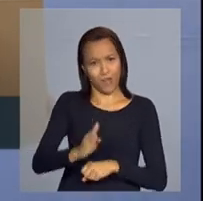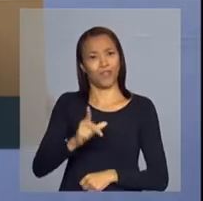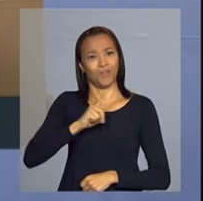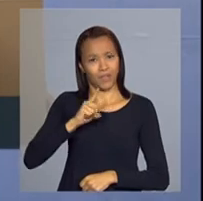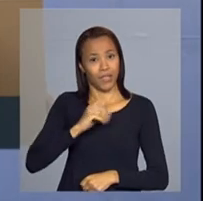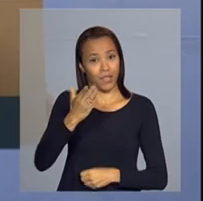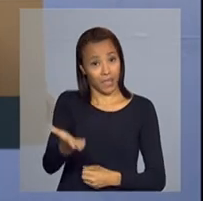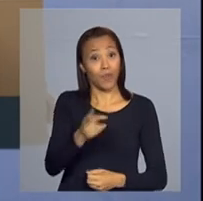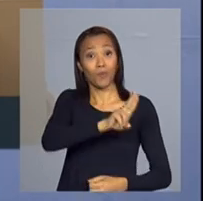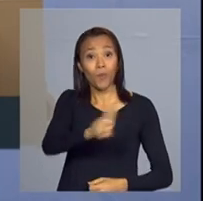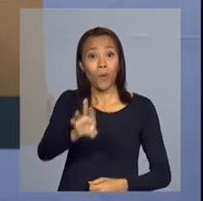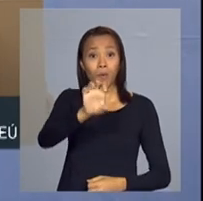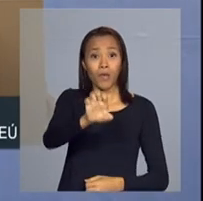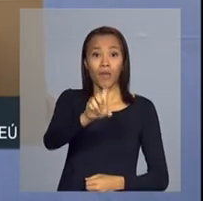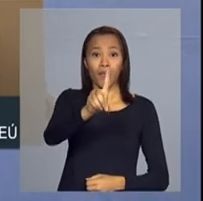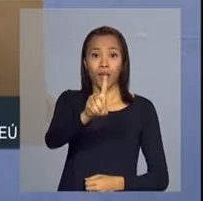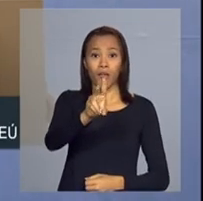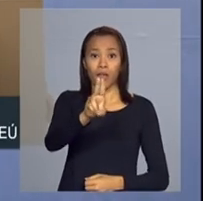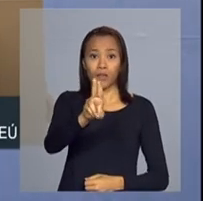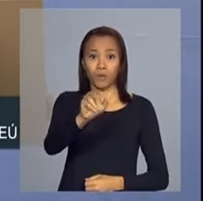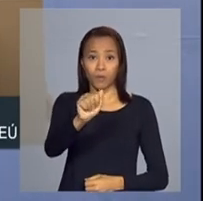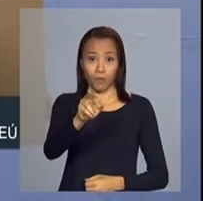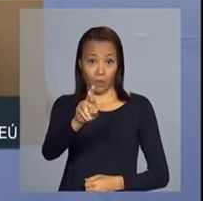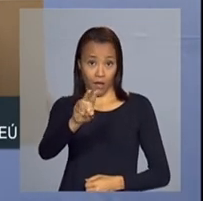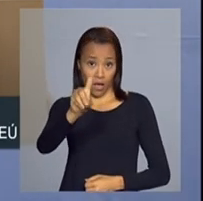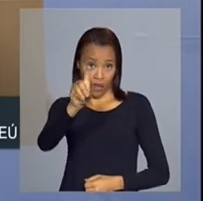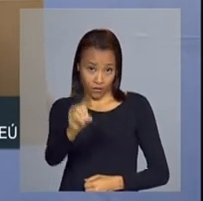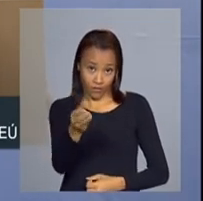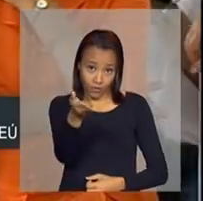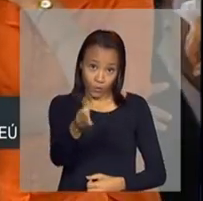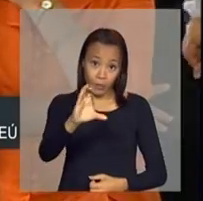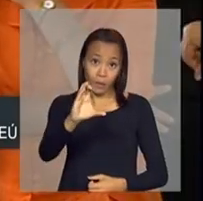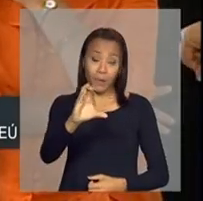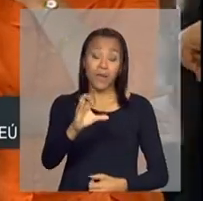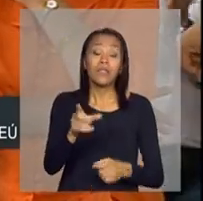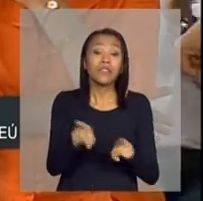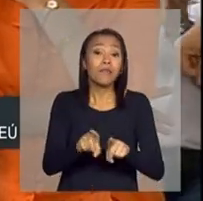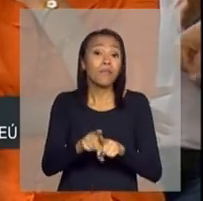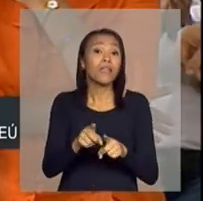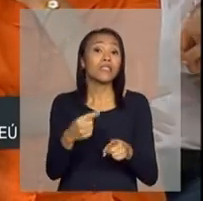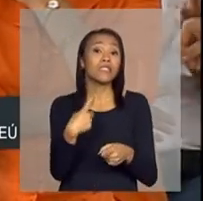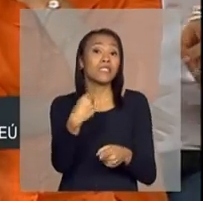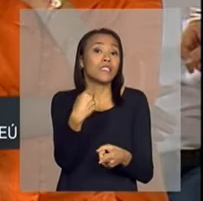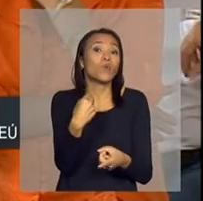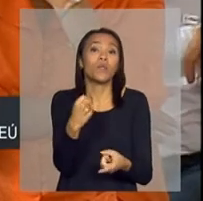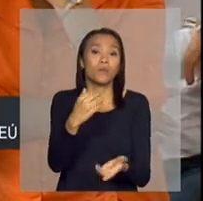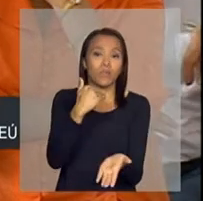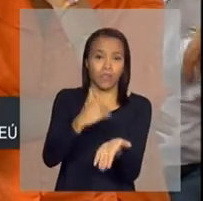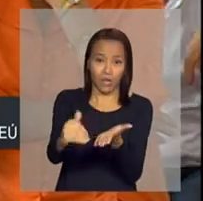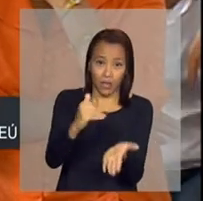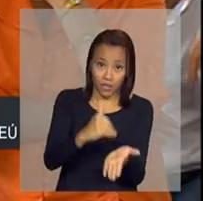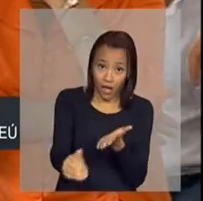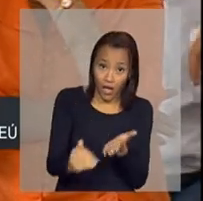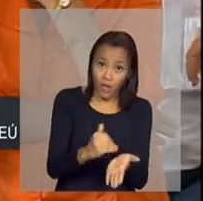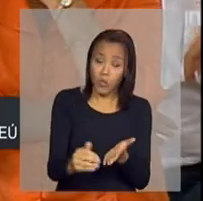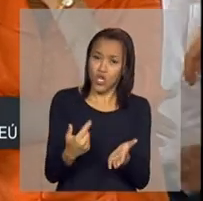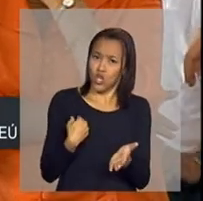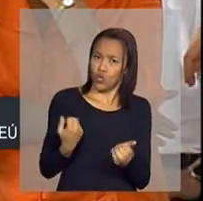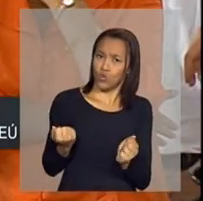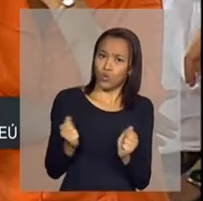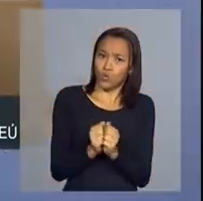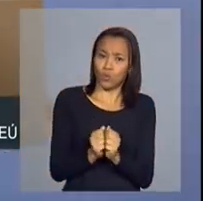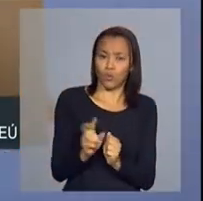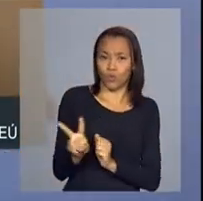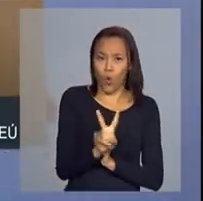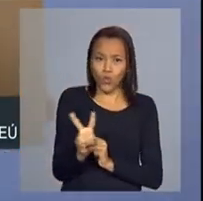que é Eduardo Campos, de ser o seu secretário, de ter lutado ao lado